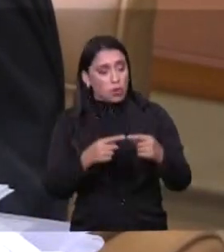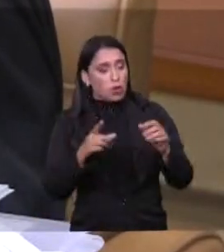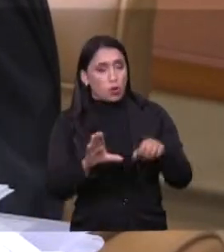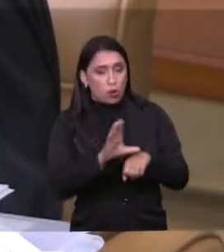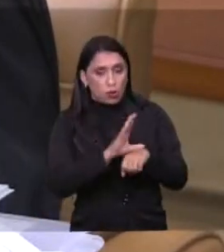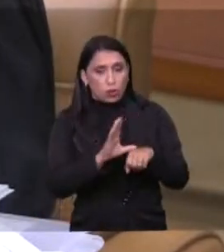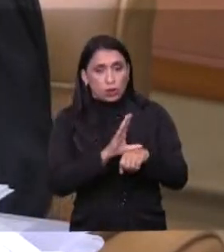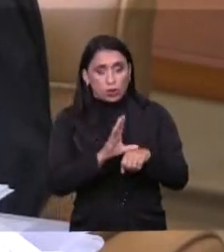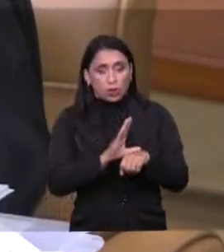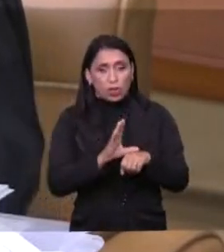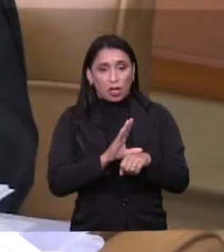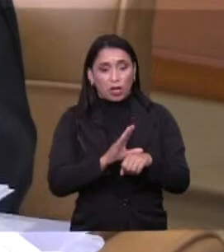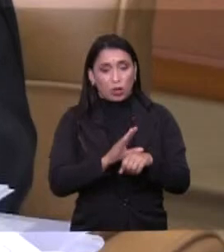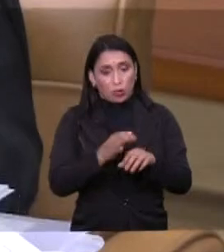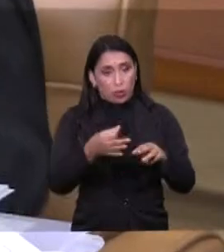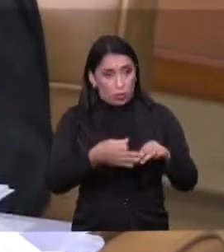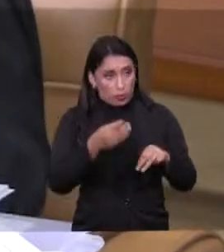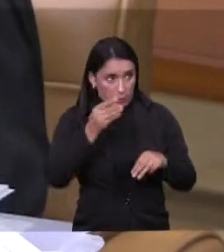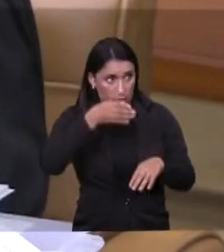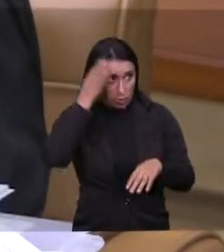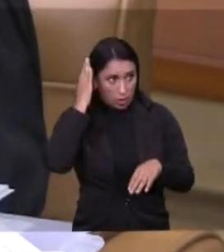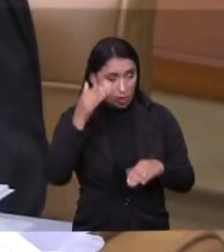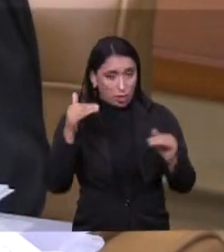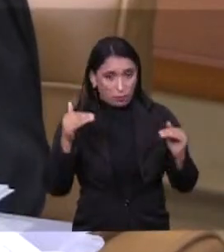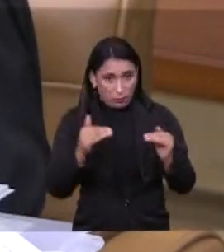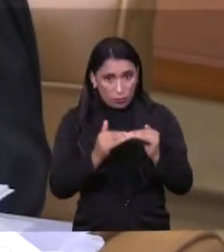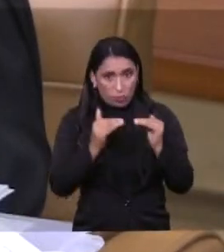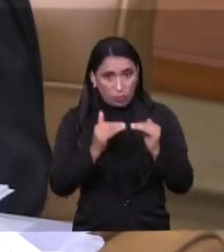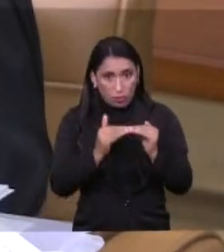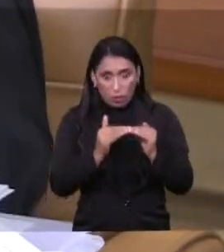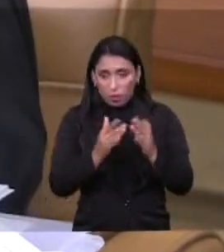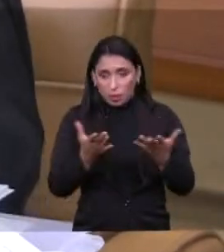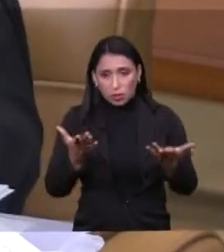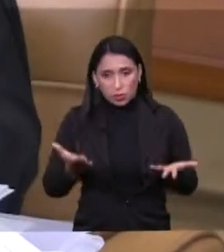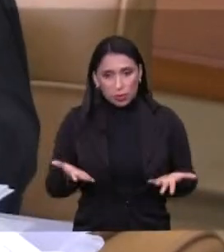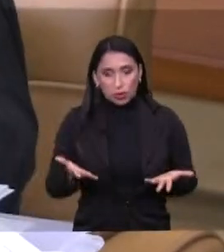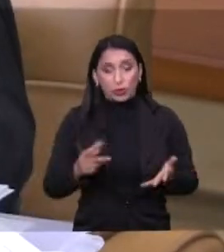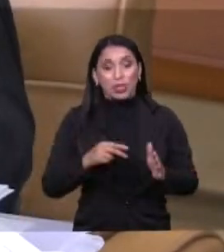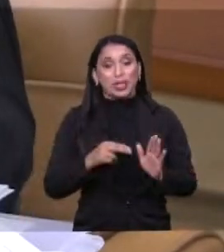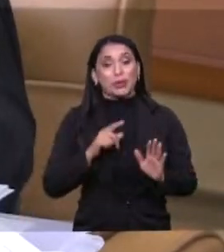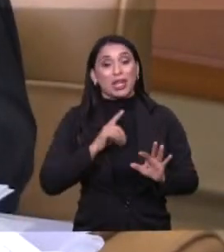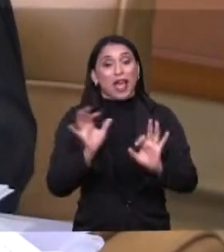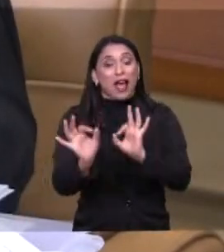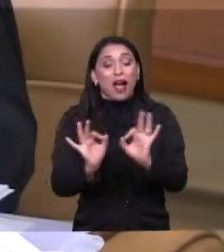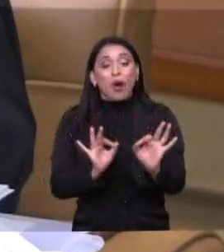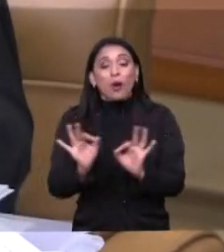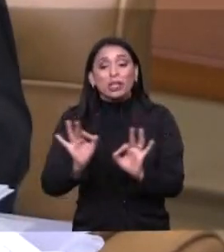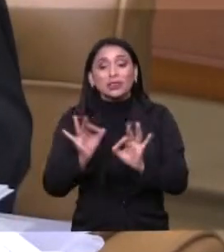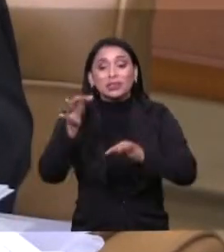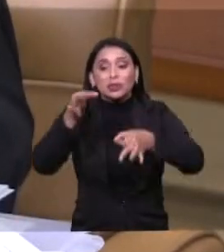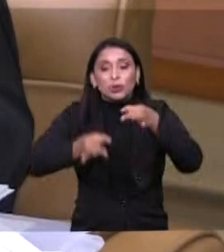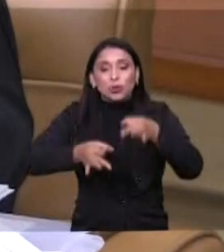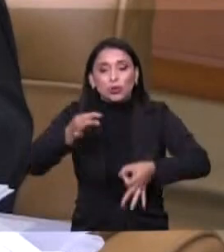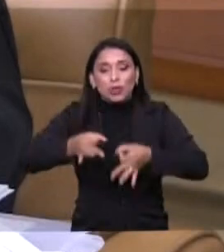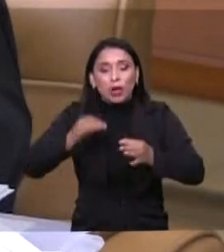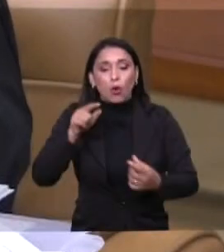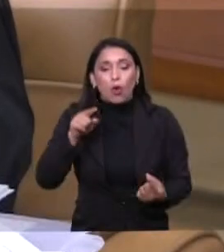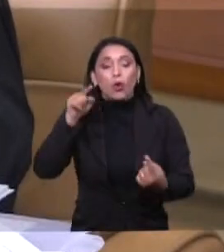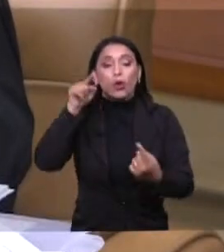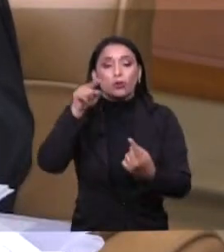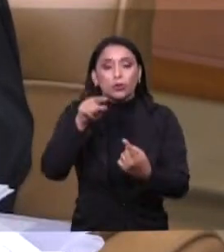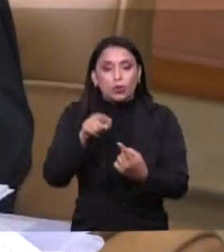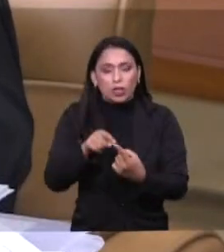foi acompanhado pelo ministro Zanin, mas me parece nesse mesmo entendimento, que a norma de organização judiciária, uma norma